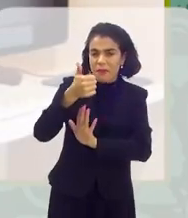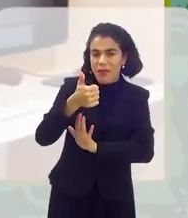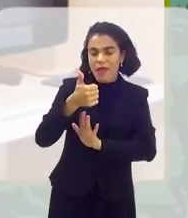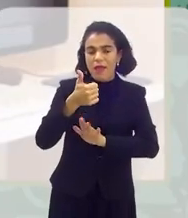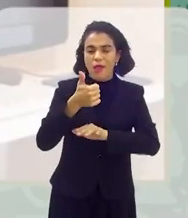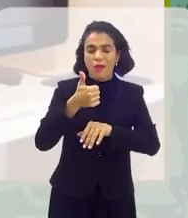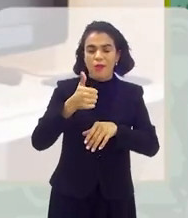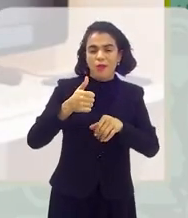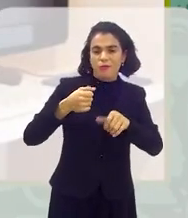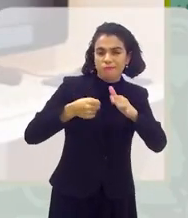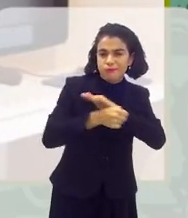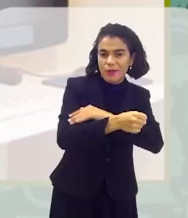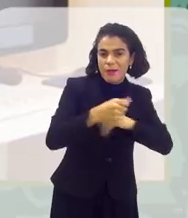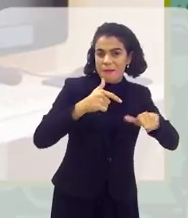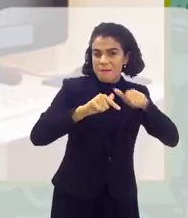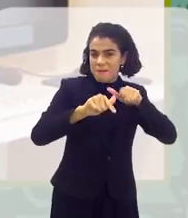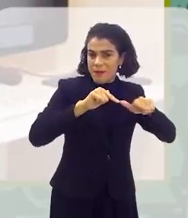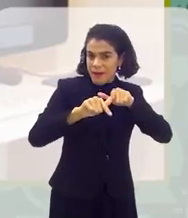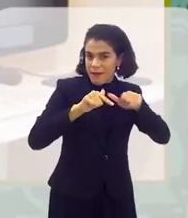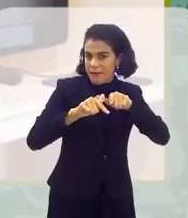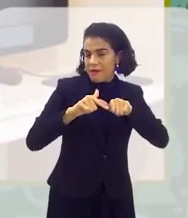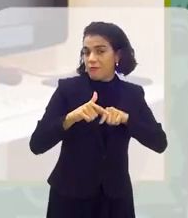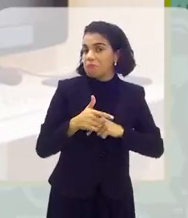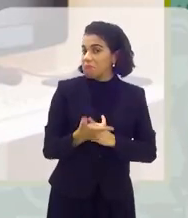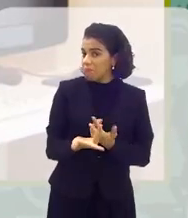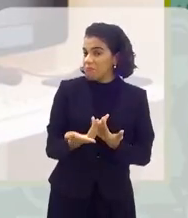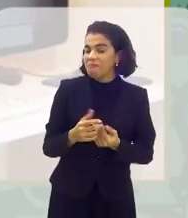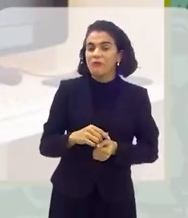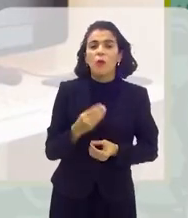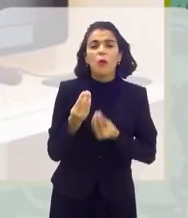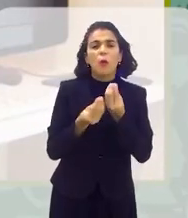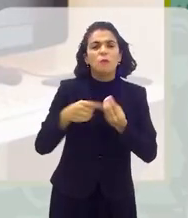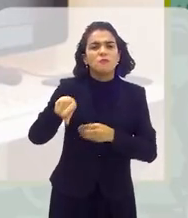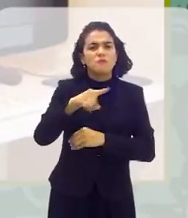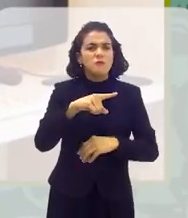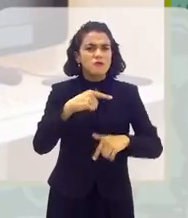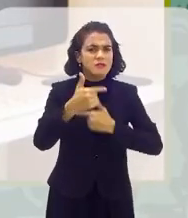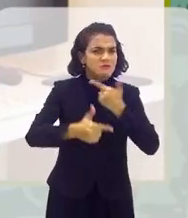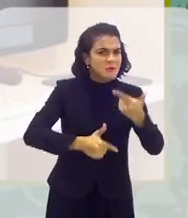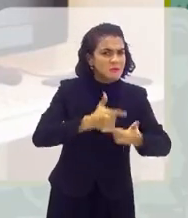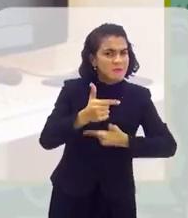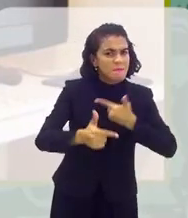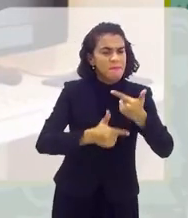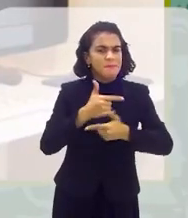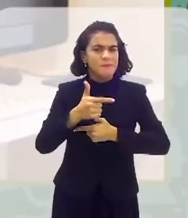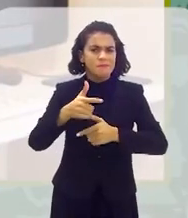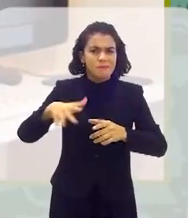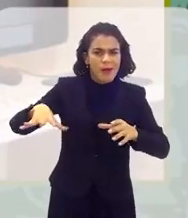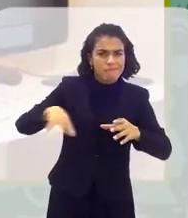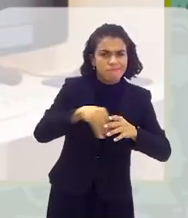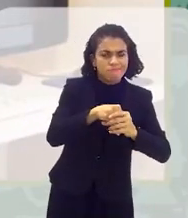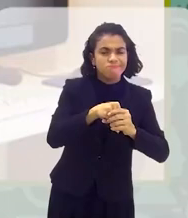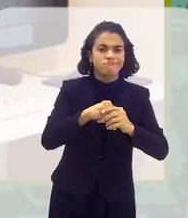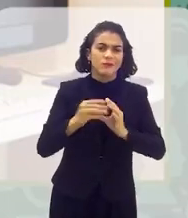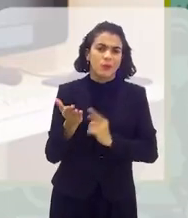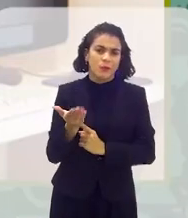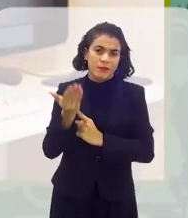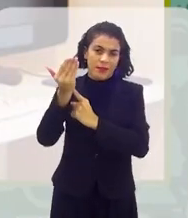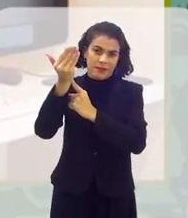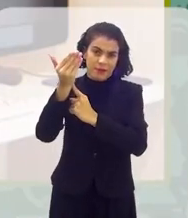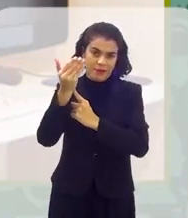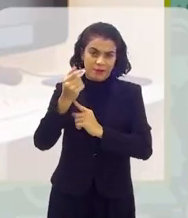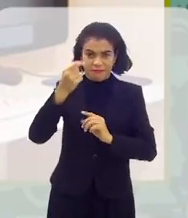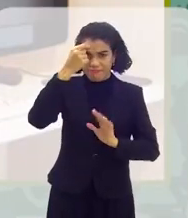primeiro emprego de estágio como que vocês estão mobilizando né atuando para juntar essa tecnologia